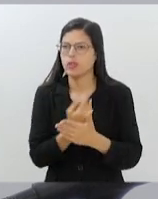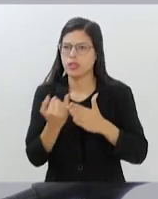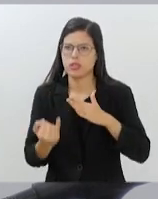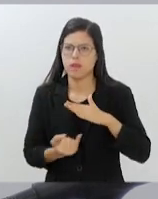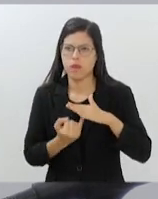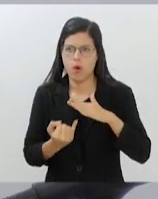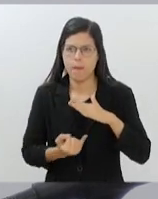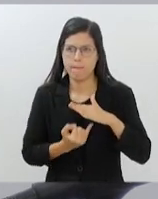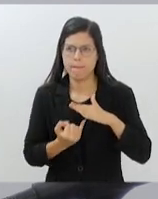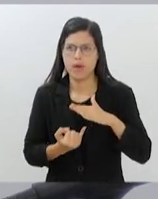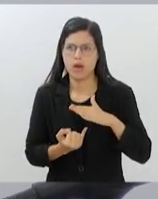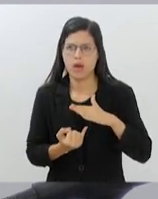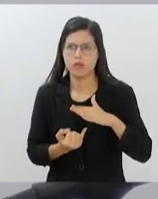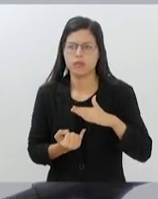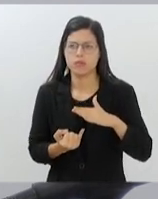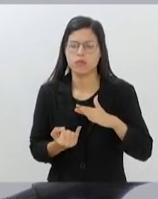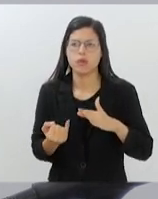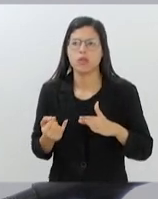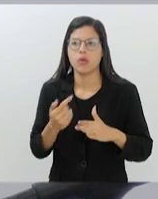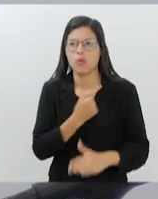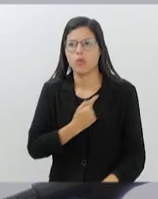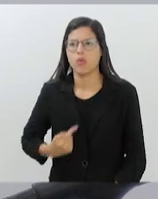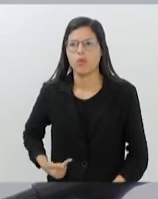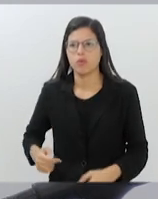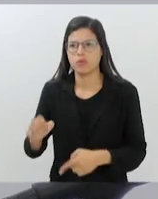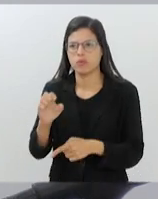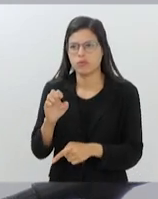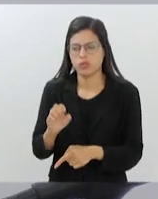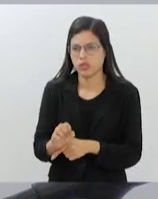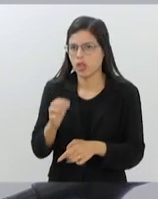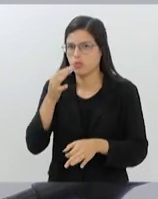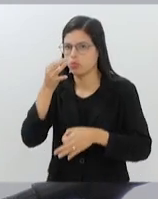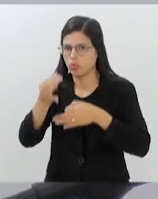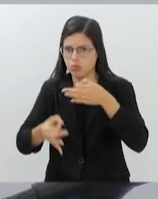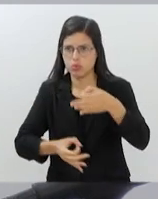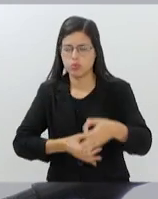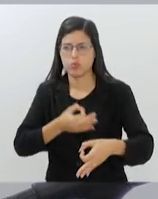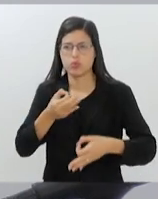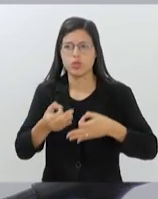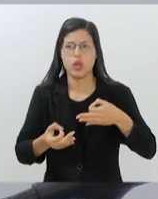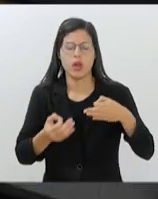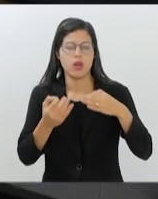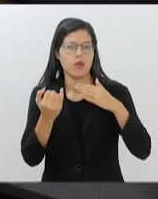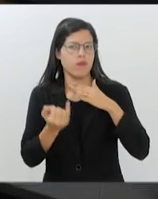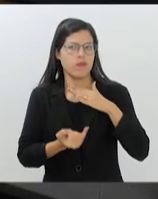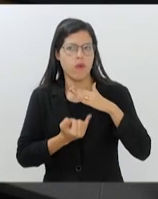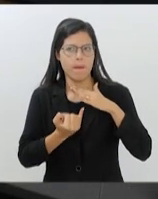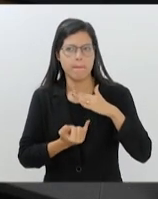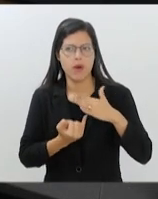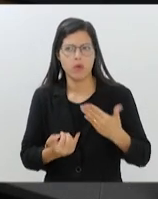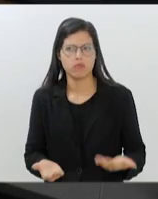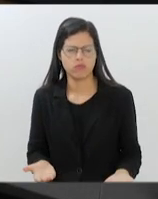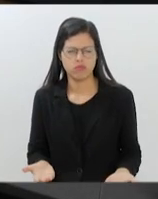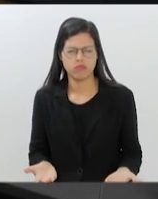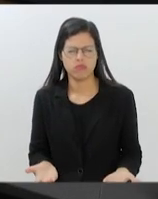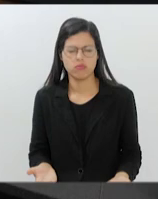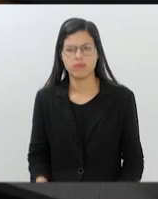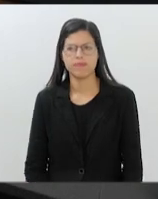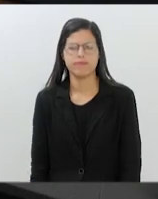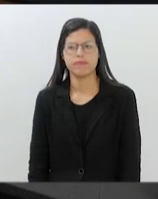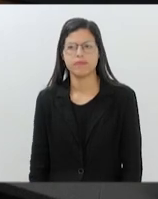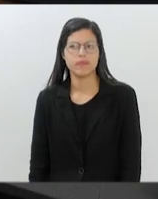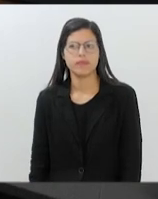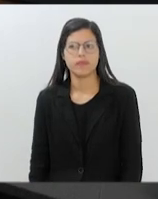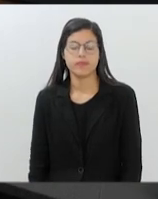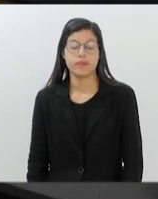no Então o senhor sugere o governo do estado sugere veículos de modo informal Não na verdade a gente tem um compromisso de